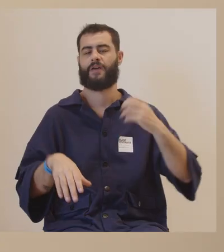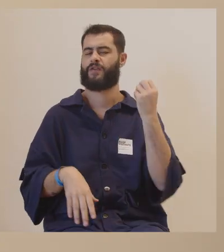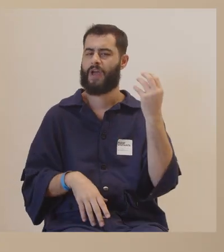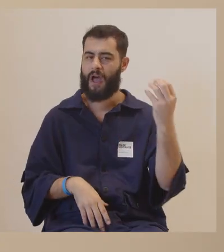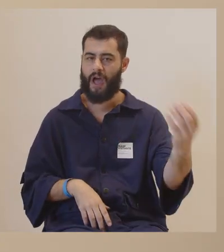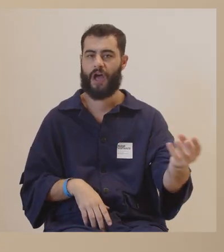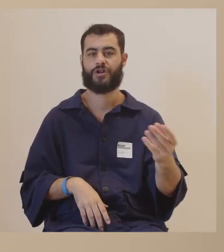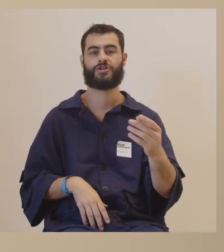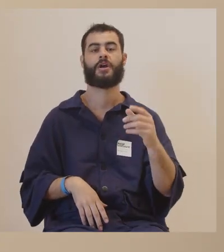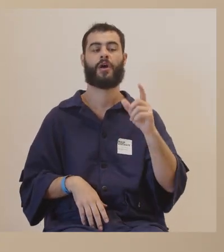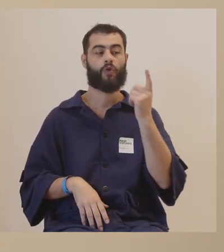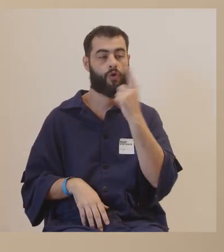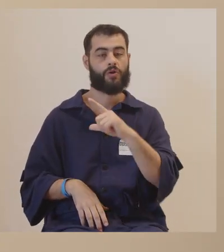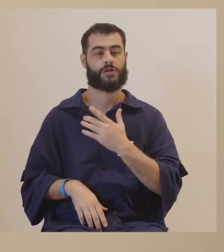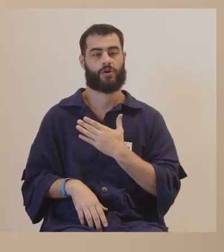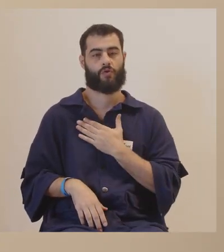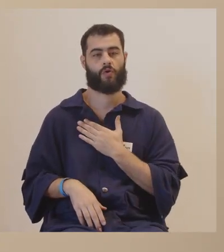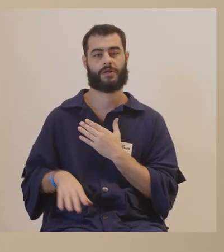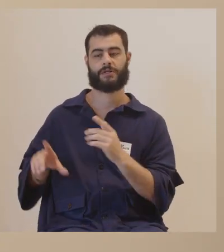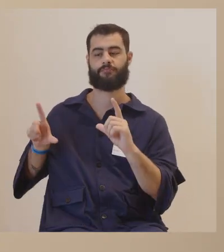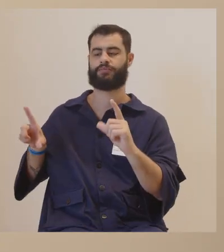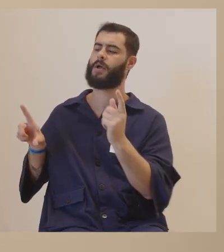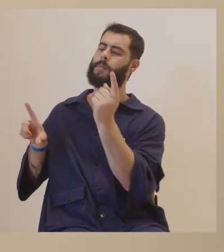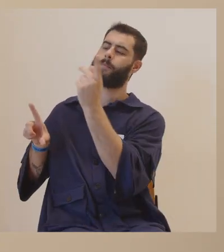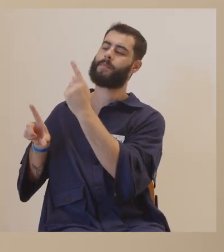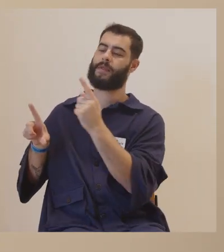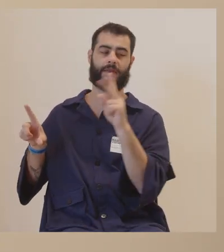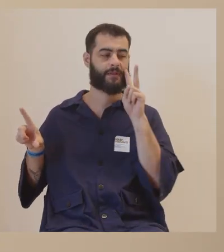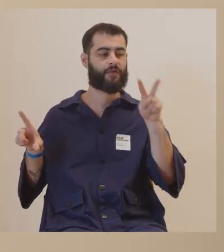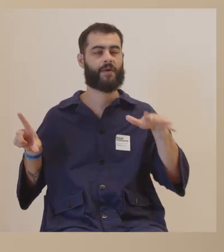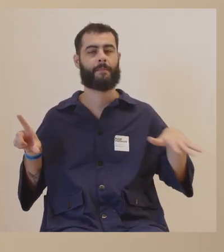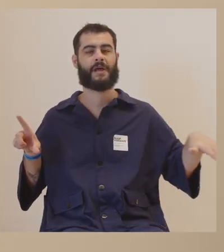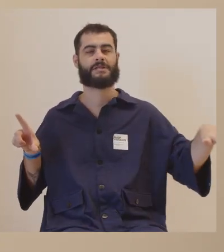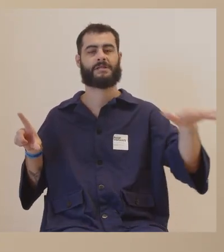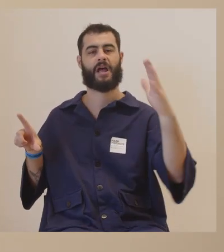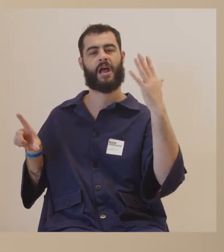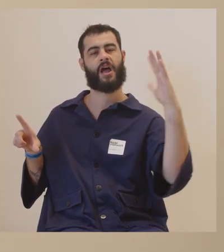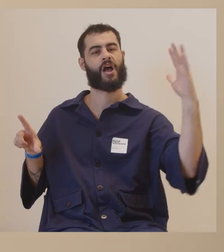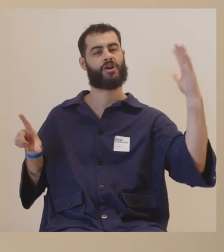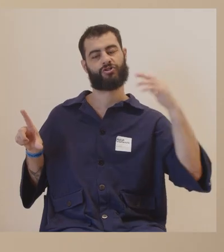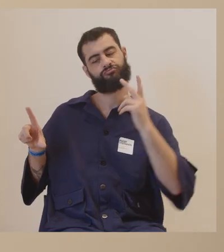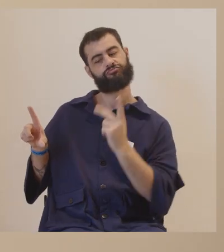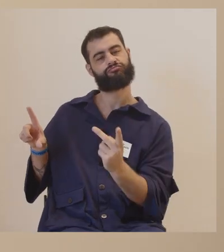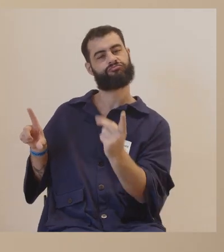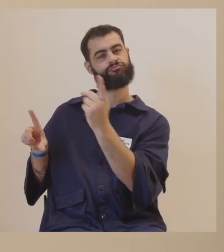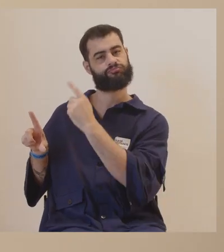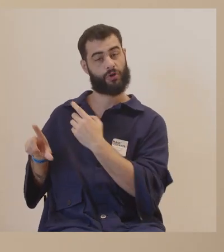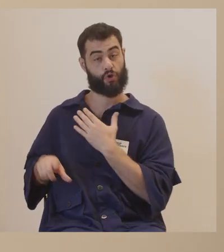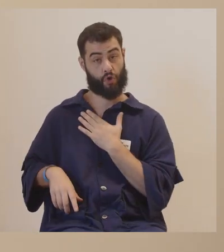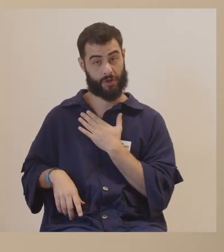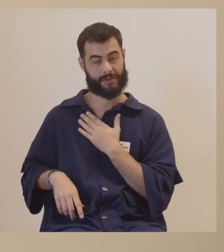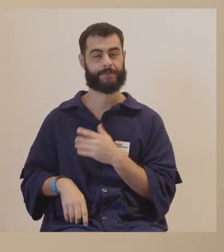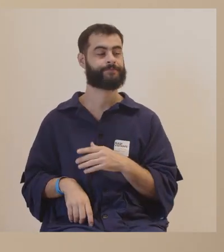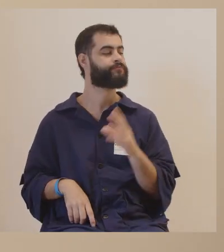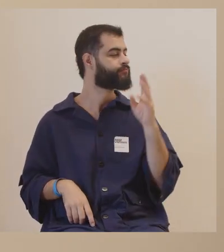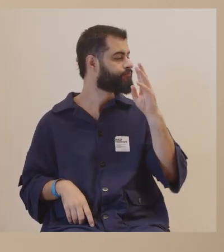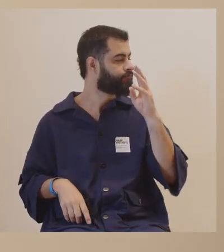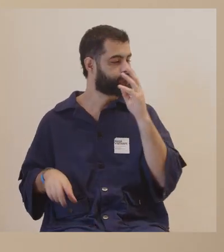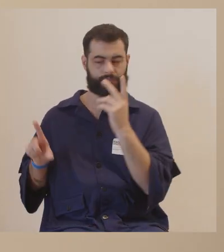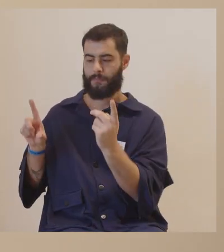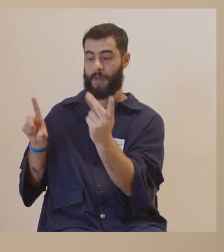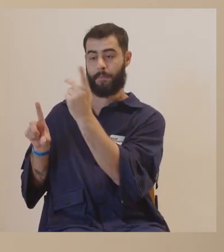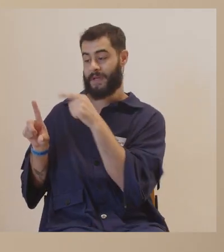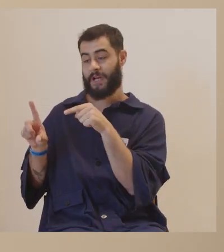Normandia, e introduz o Monet, digamos assim, nesse mundo da pintura de paisagem, né? Na pintura de paisagem